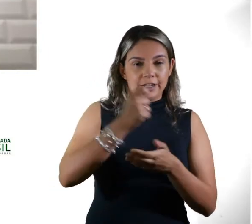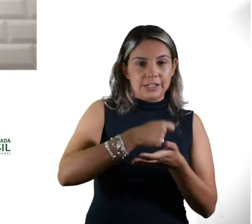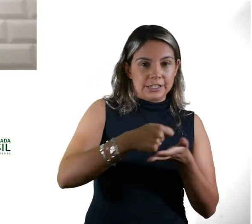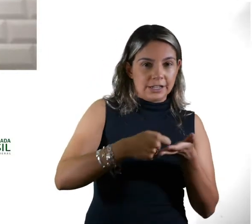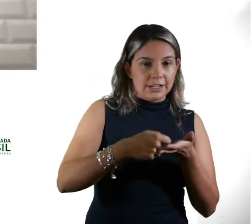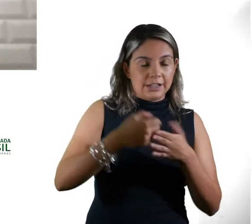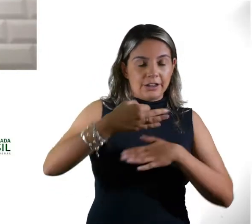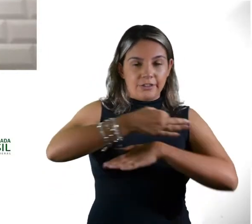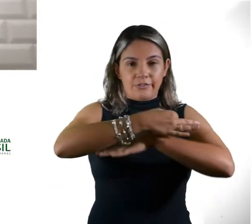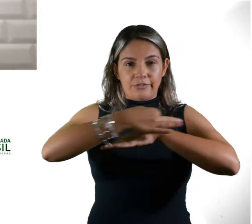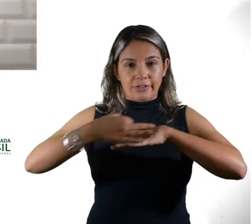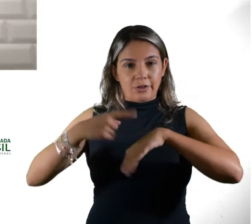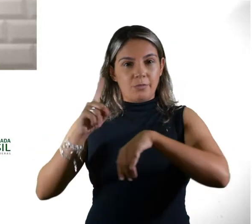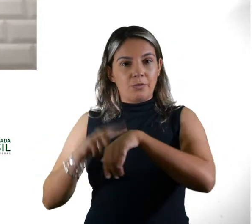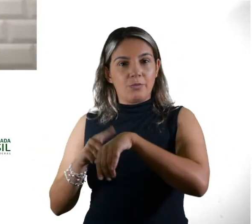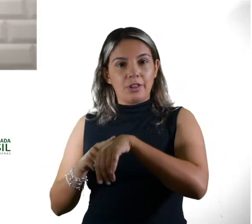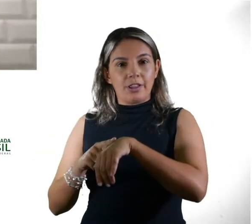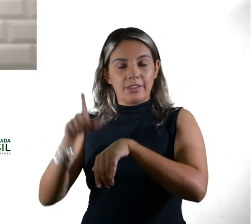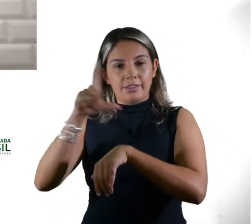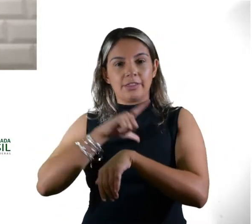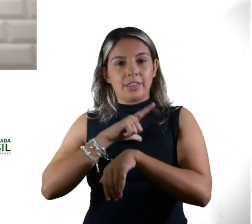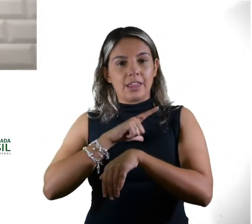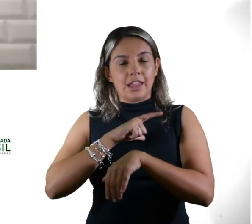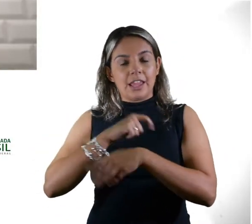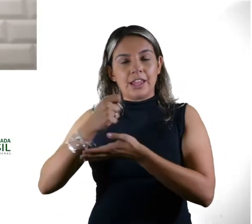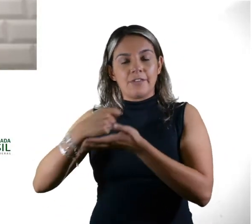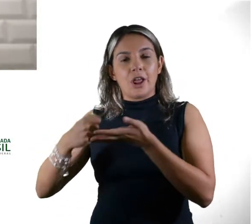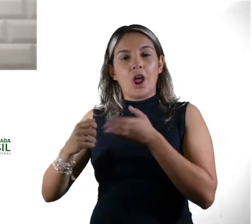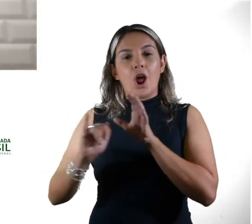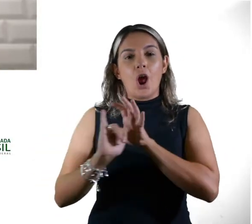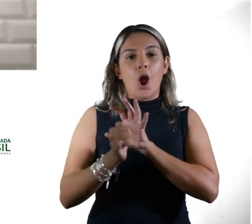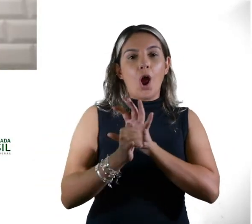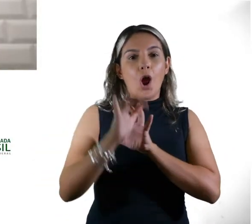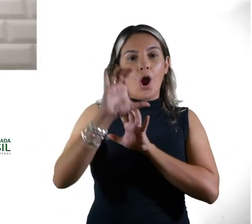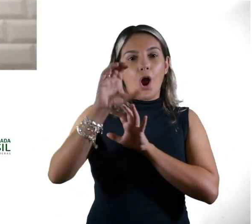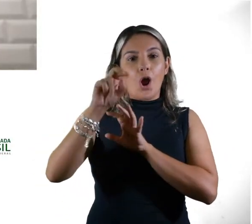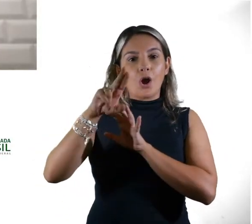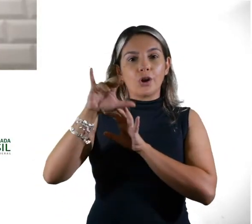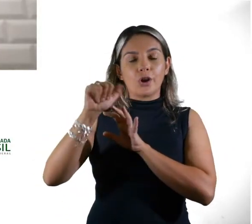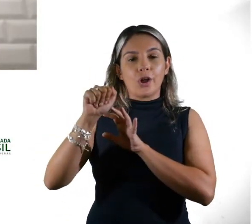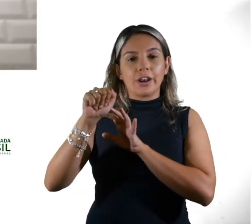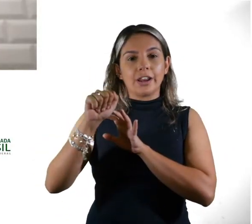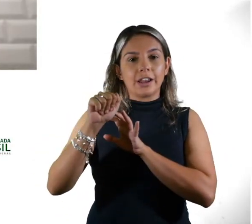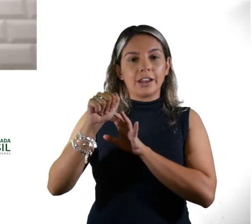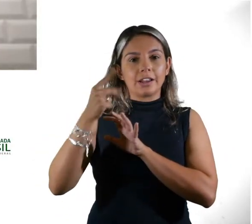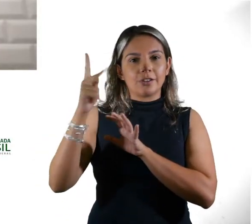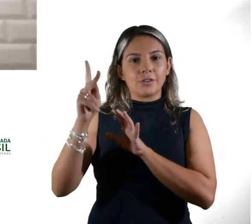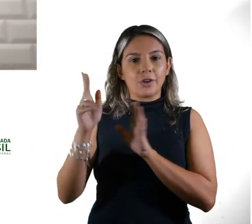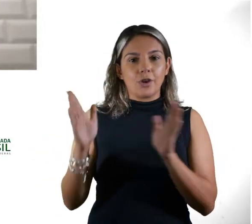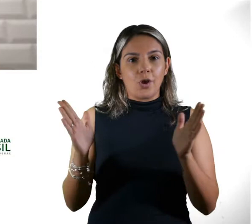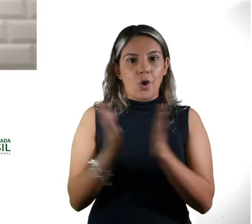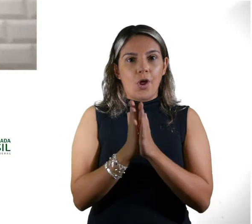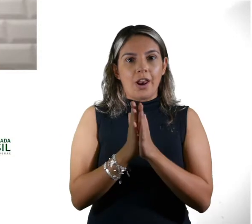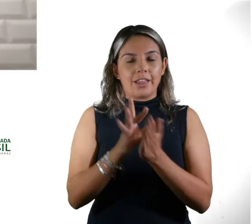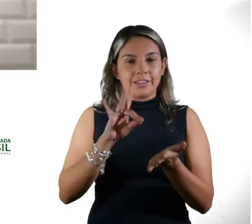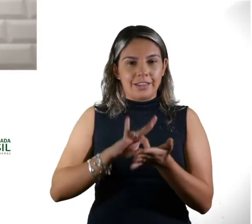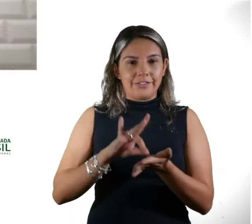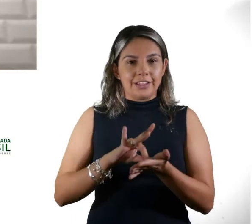escrevendo ficção e os momentos que você tem que escrever crônicas? As suas crônicas são muito coladas no